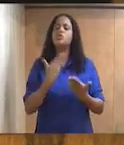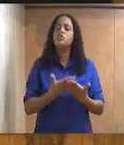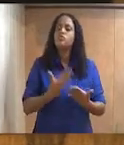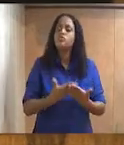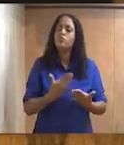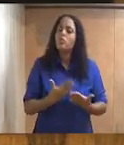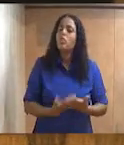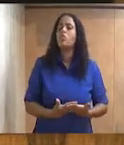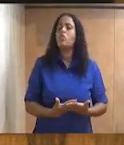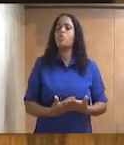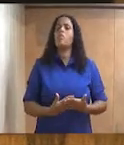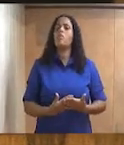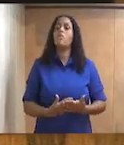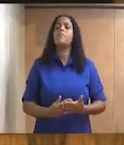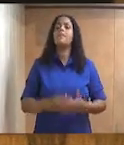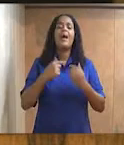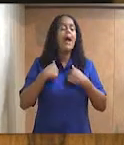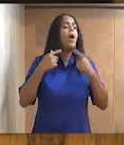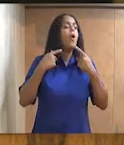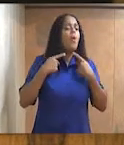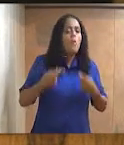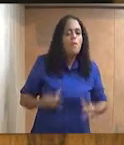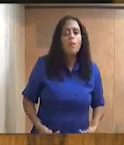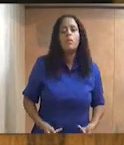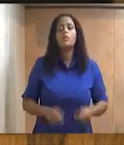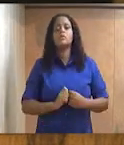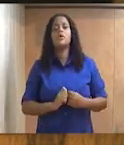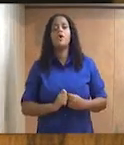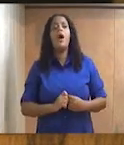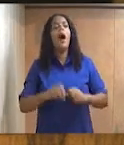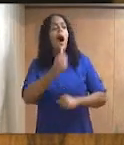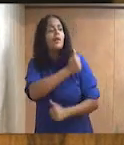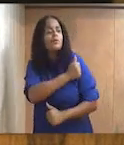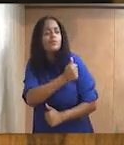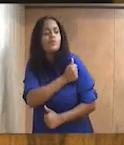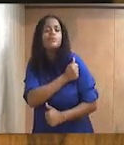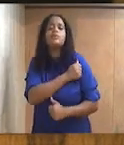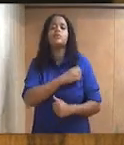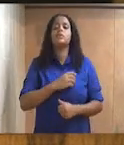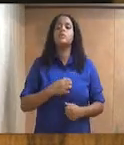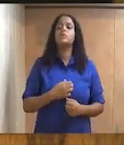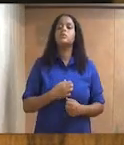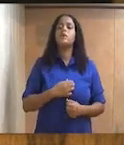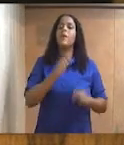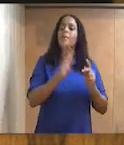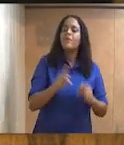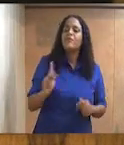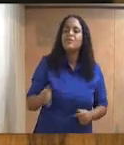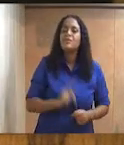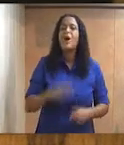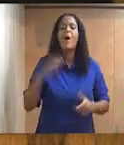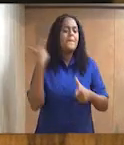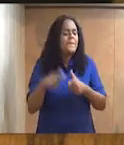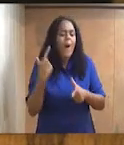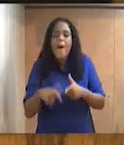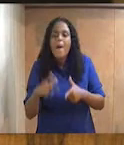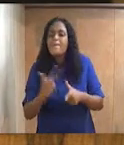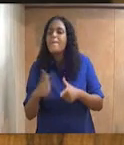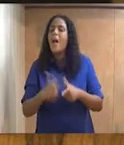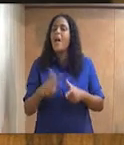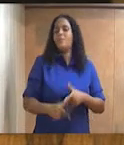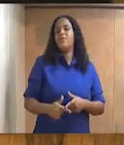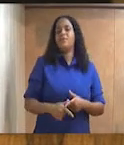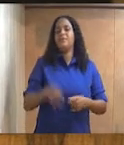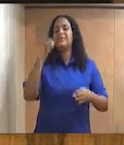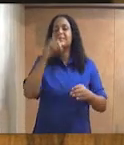presidente. É subhumano alunos e professores terem que conviver com salas cheias, com problemas de infraestrutura